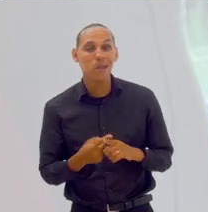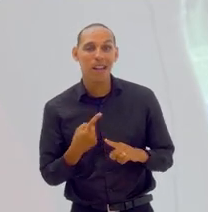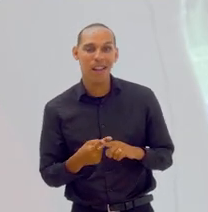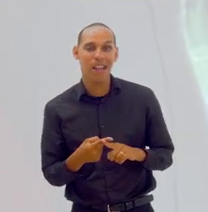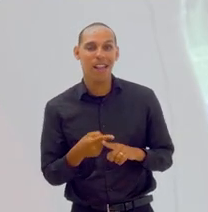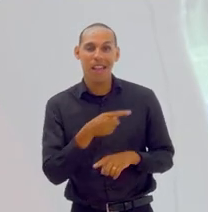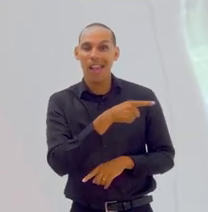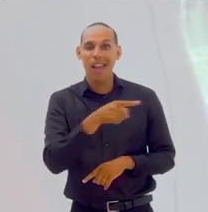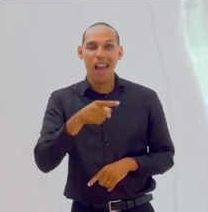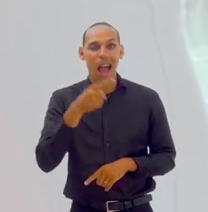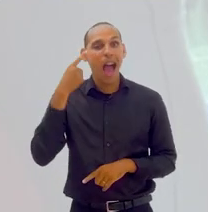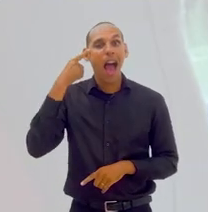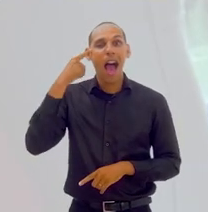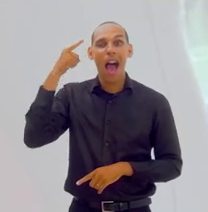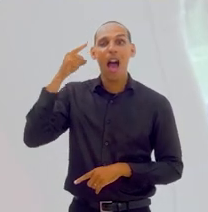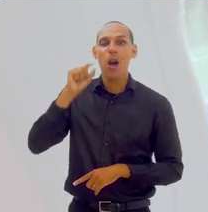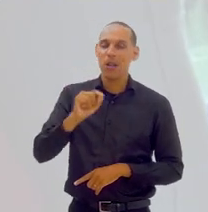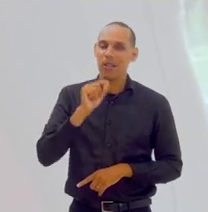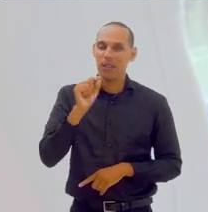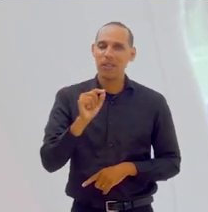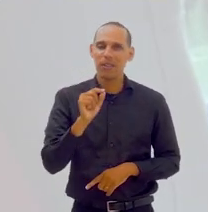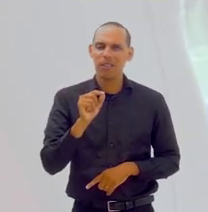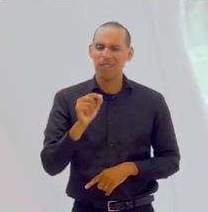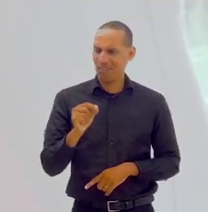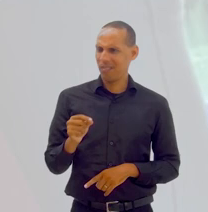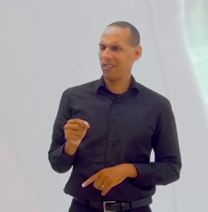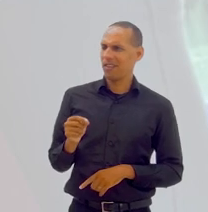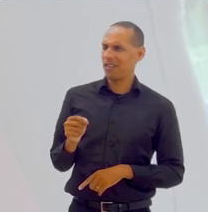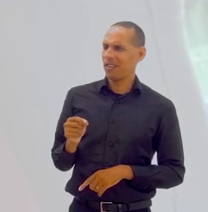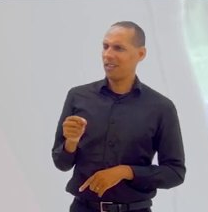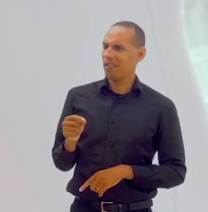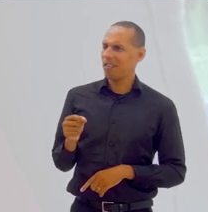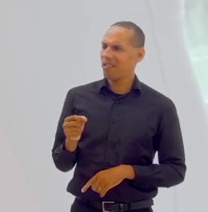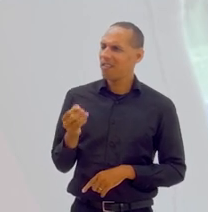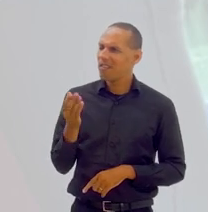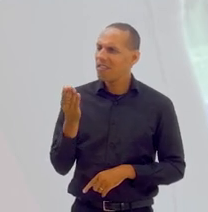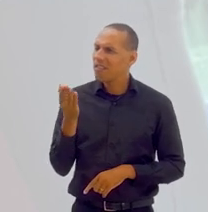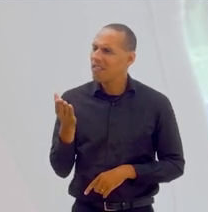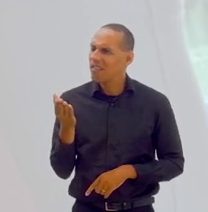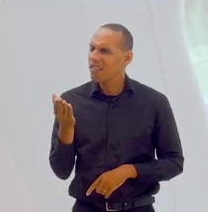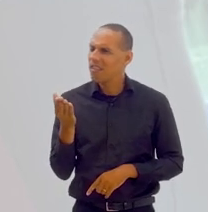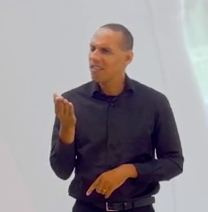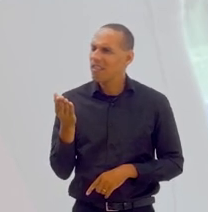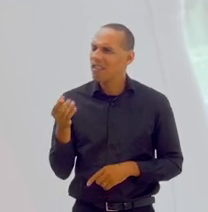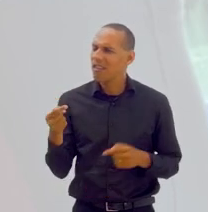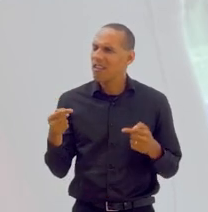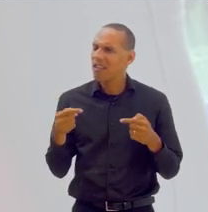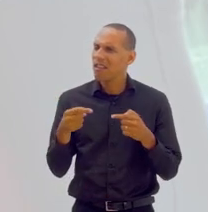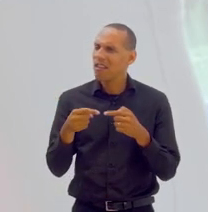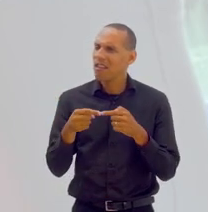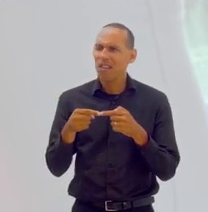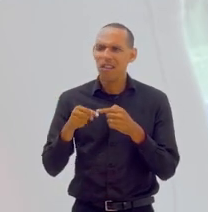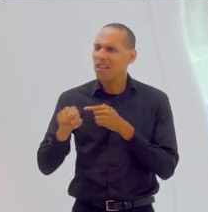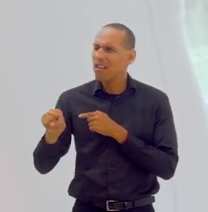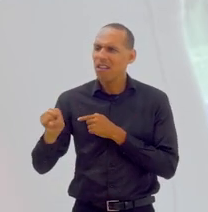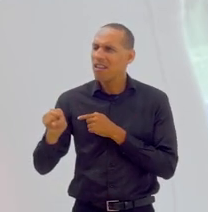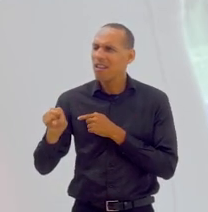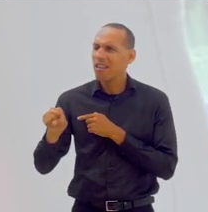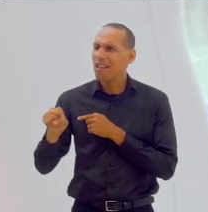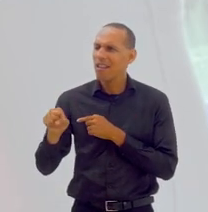seguinte princípio: como eu estou ouvindo algo que não diz respeito a essa